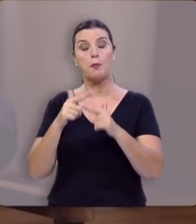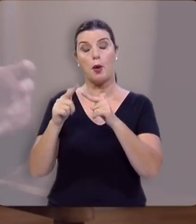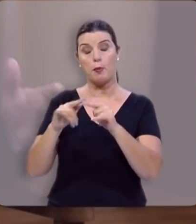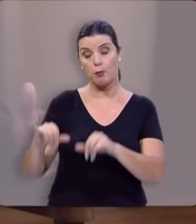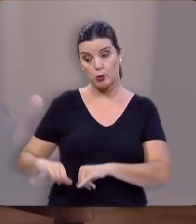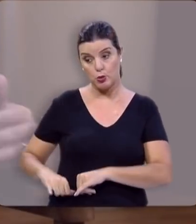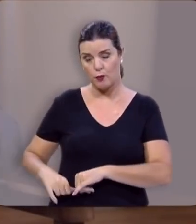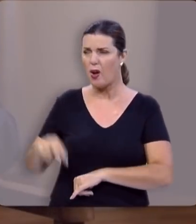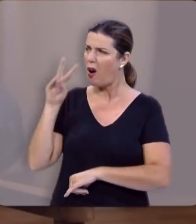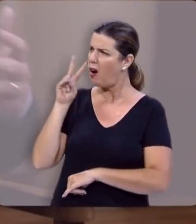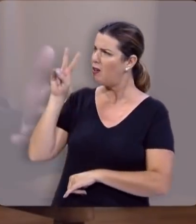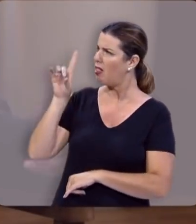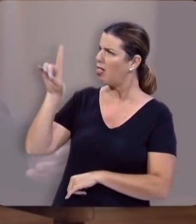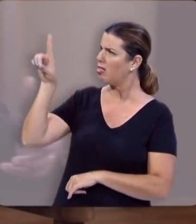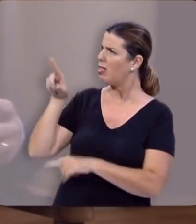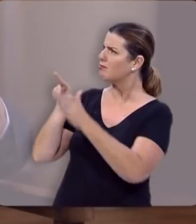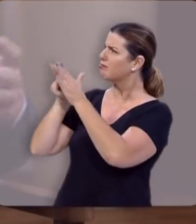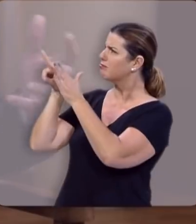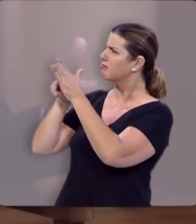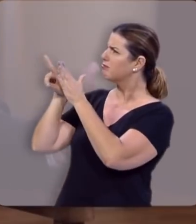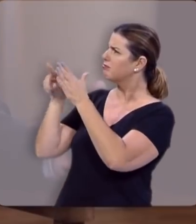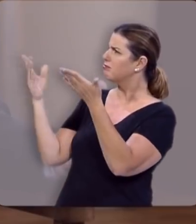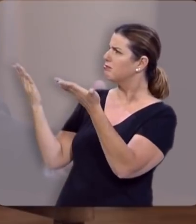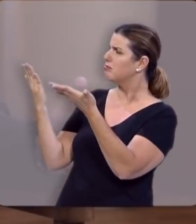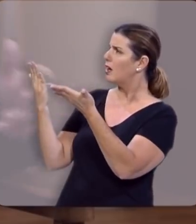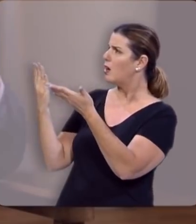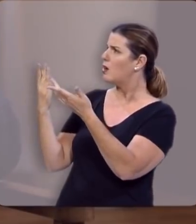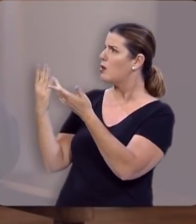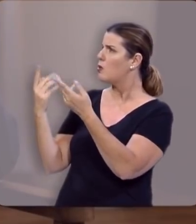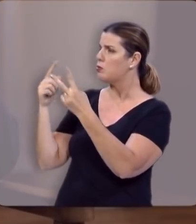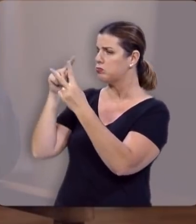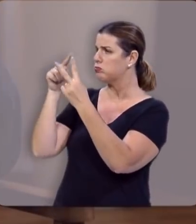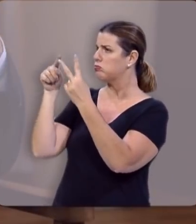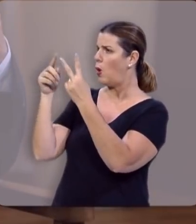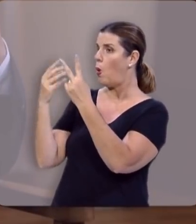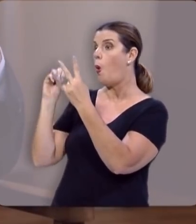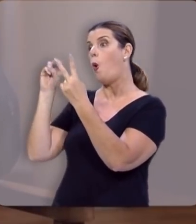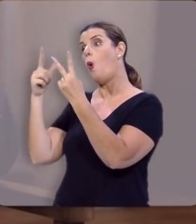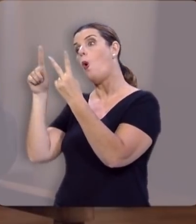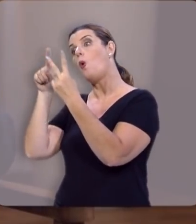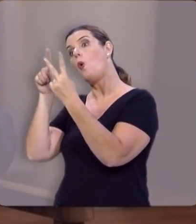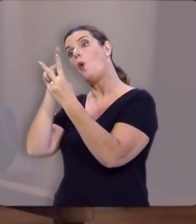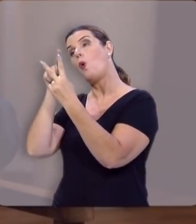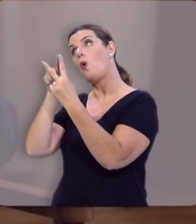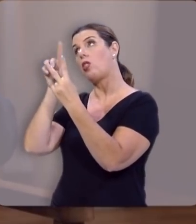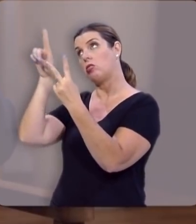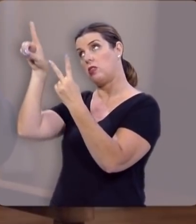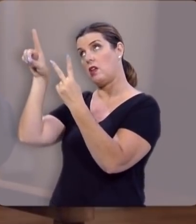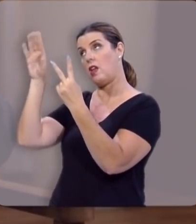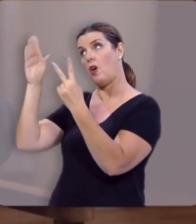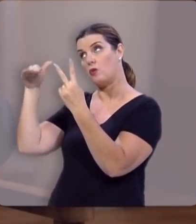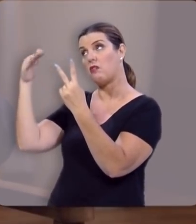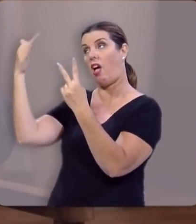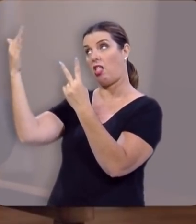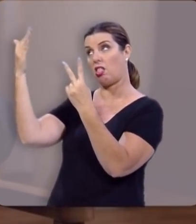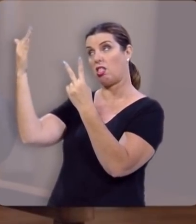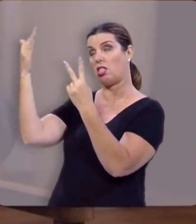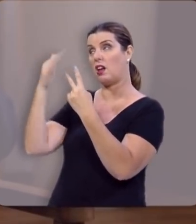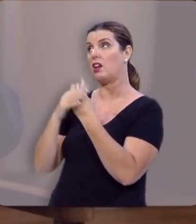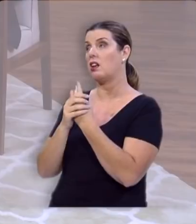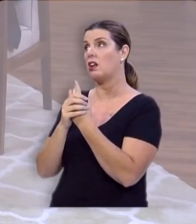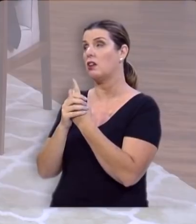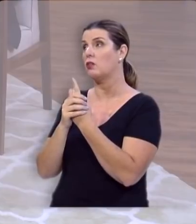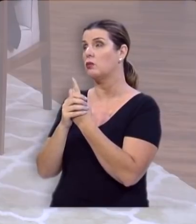e olhando para Deus e questionando das duas uma. Ou Deus, então, ele até